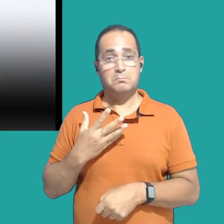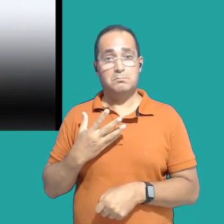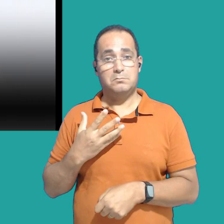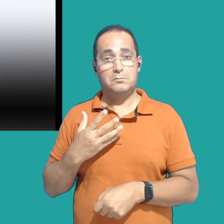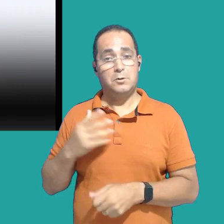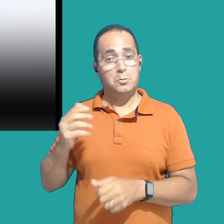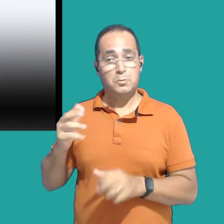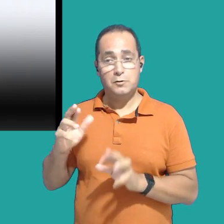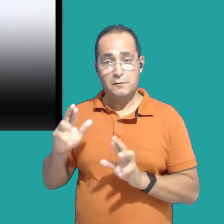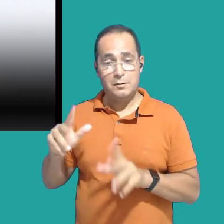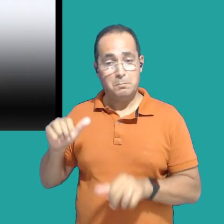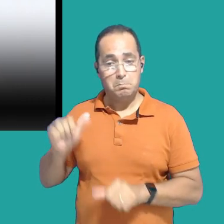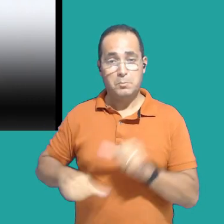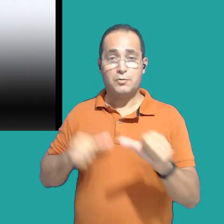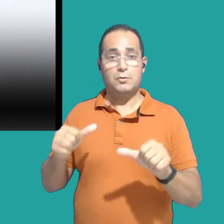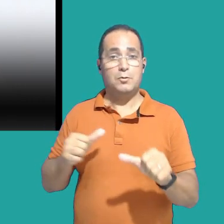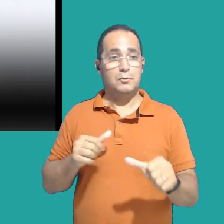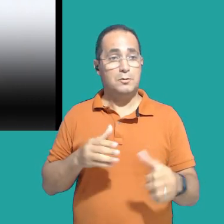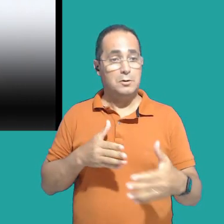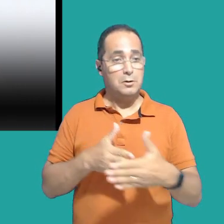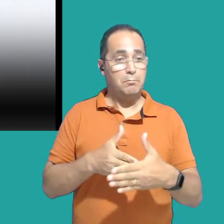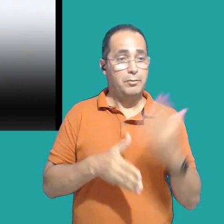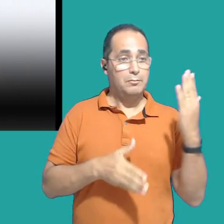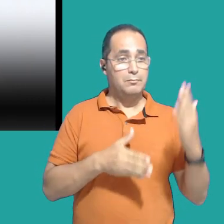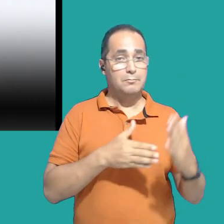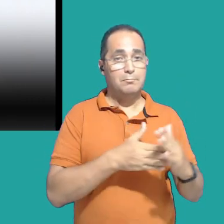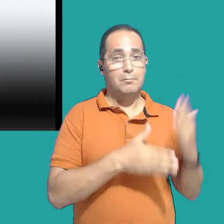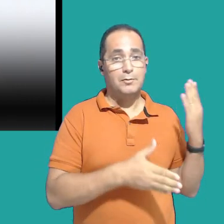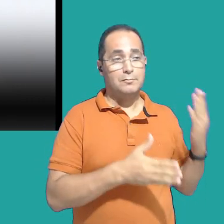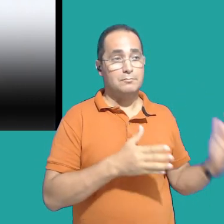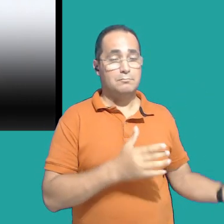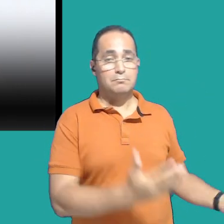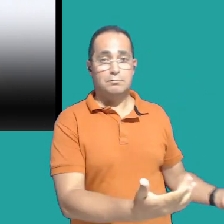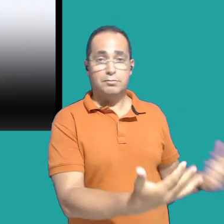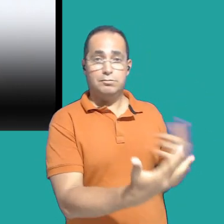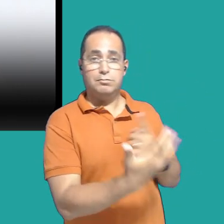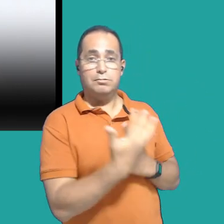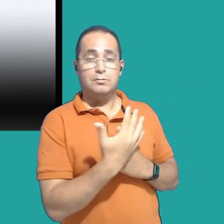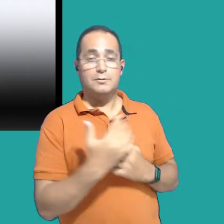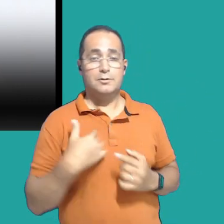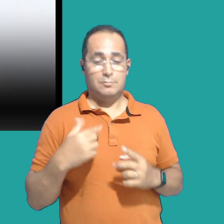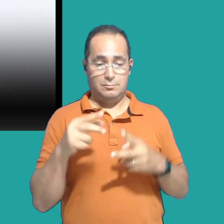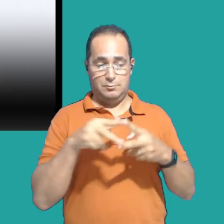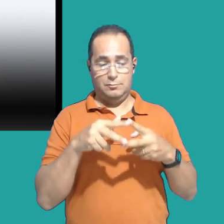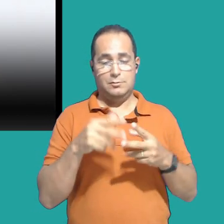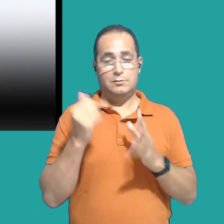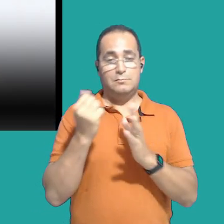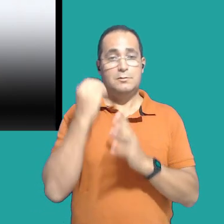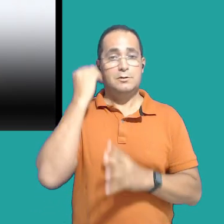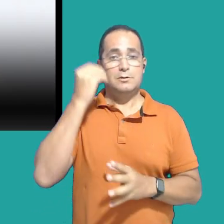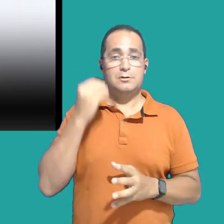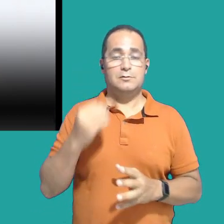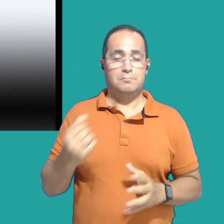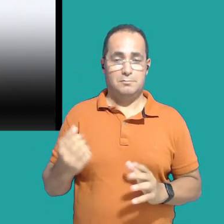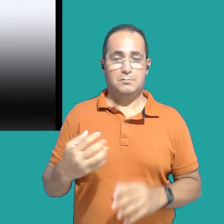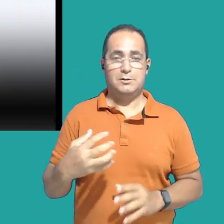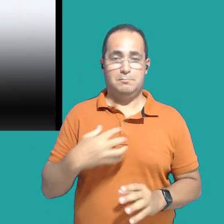efeito reverso, né? Um efeito positivo. Então, essas duas experiências me marcaram